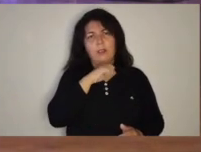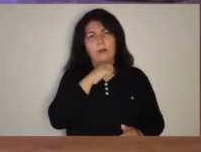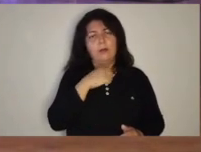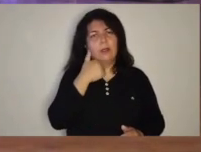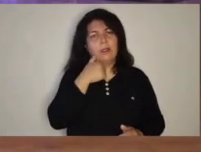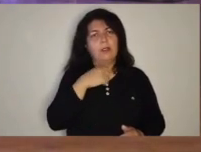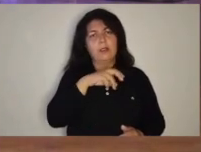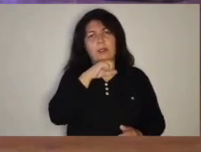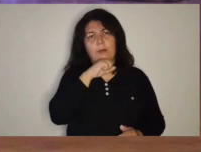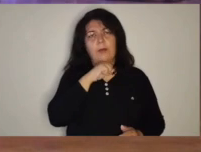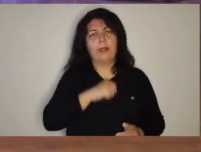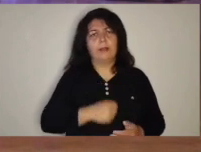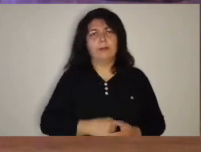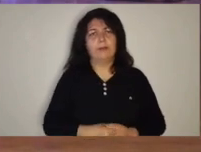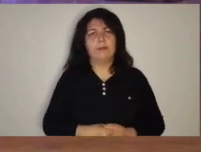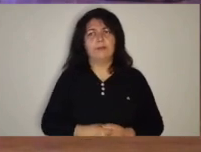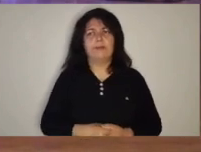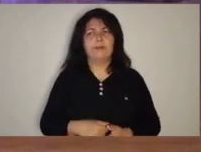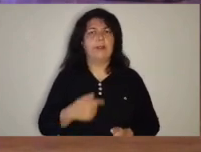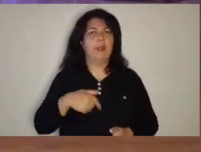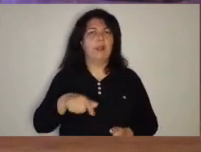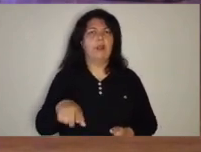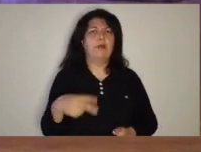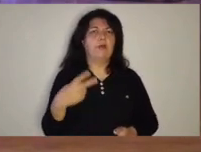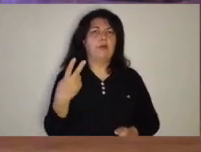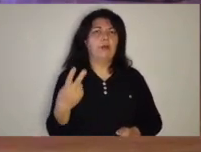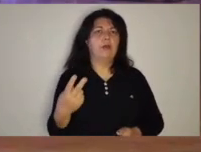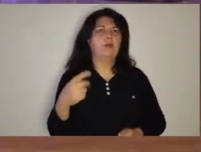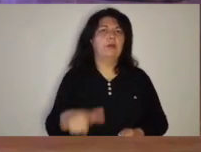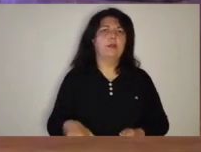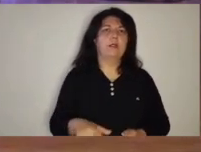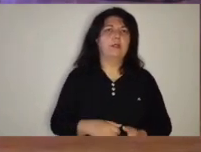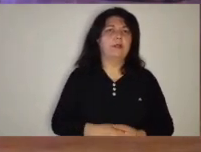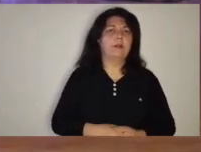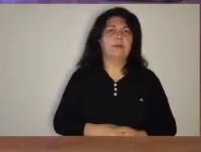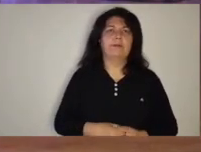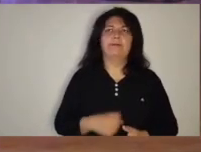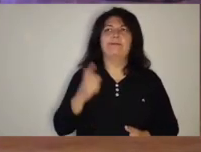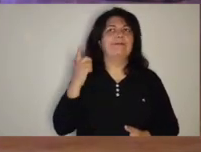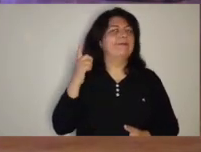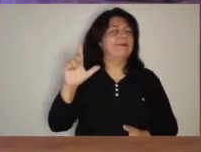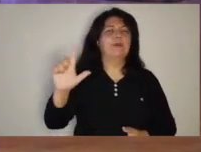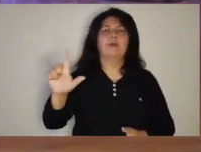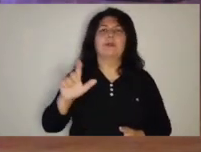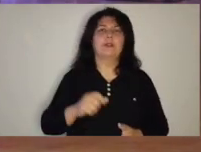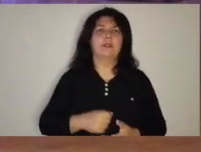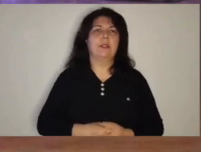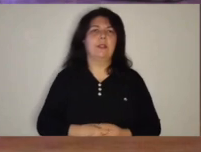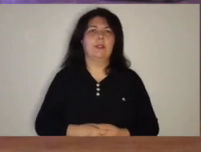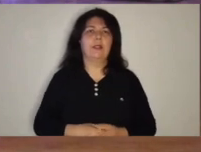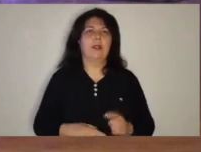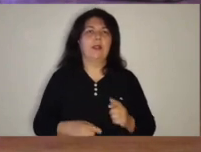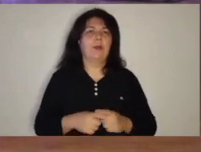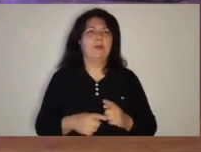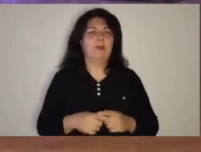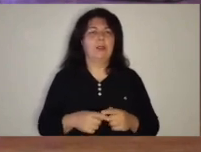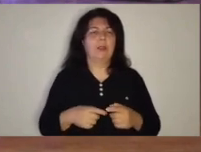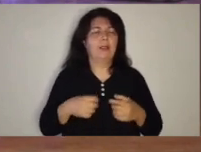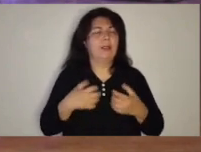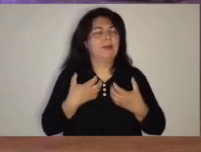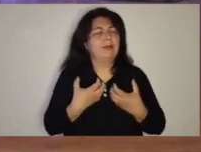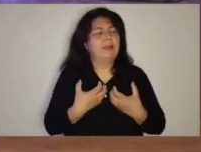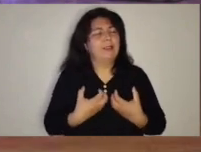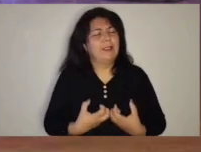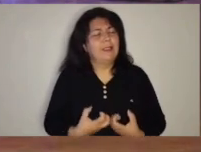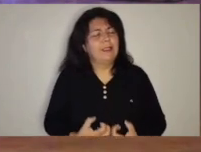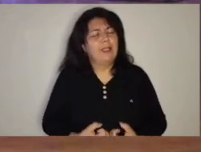adotadas. Então, as crianças ficam naquela casa e a gente fez um trabalho. Irmão, só fui 2 vezes naquela casa. Eu